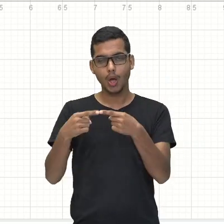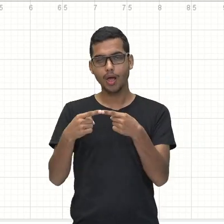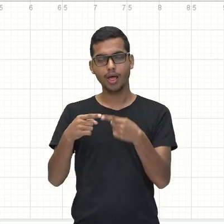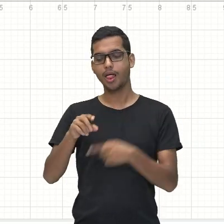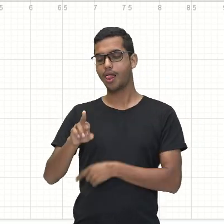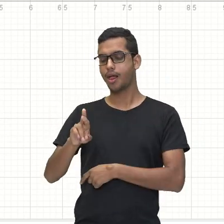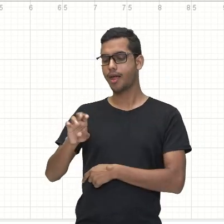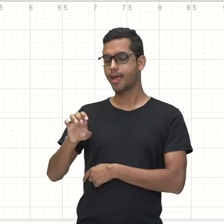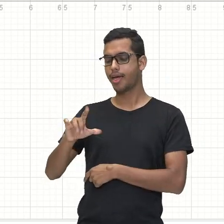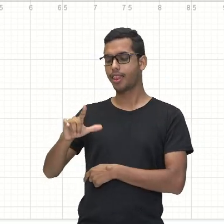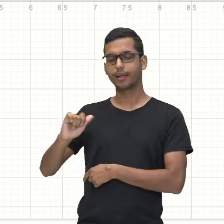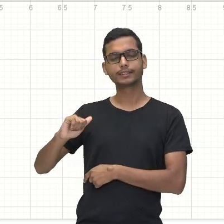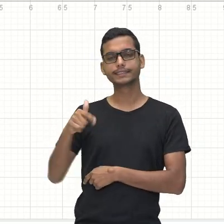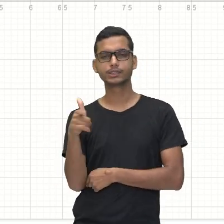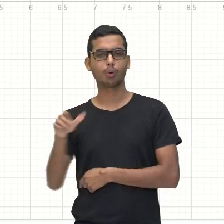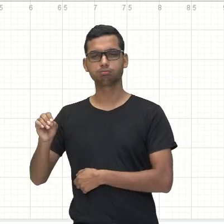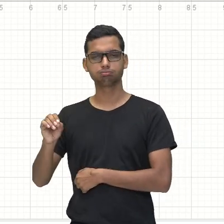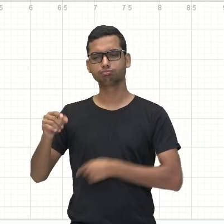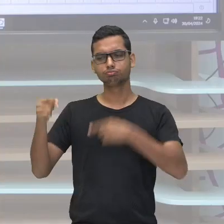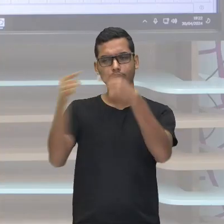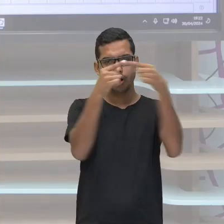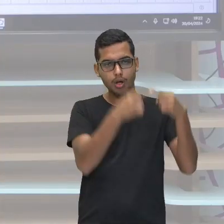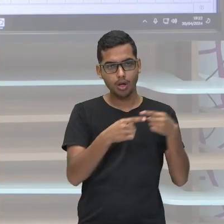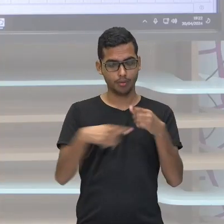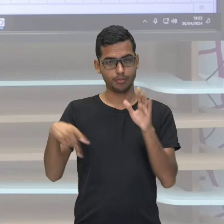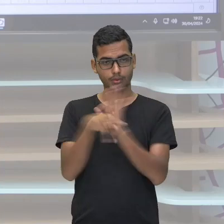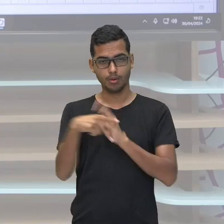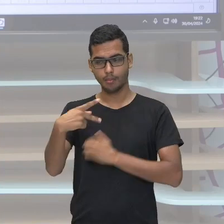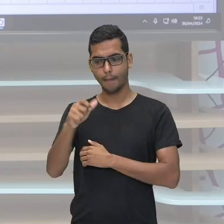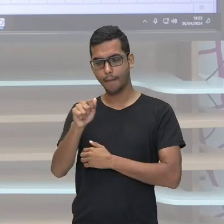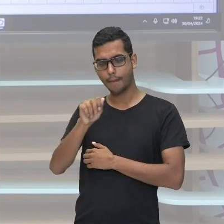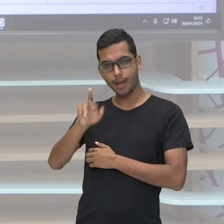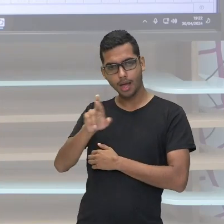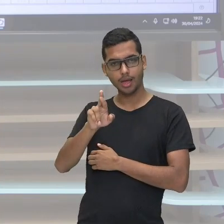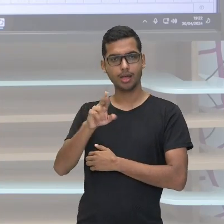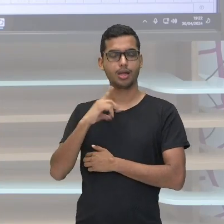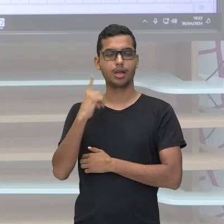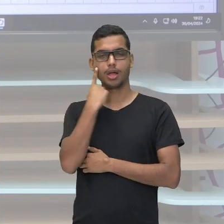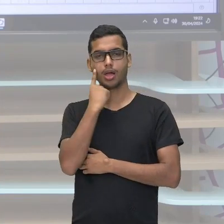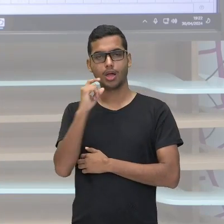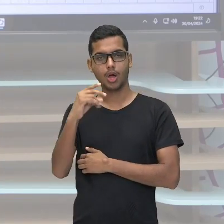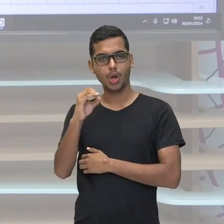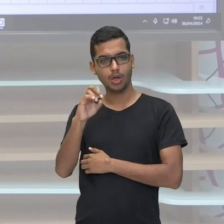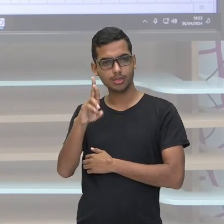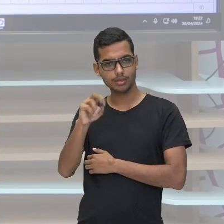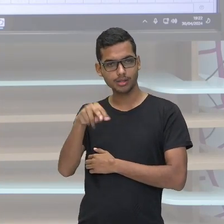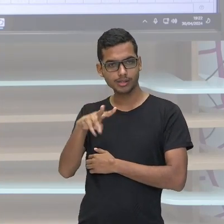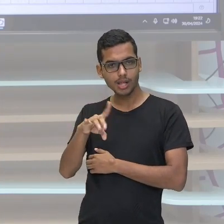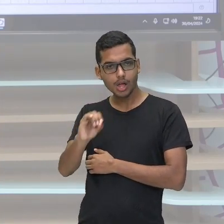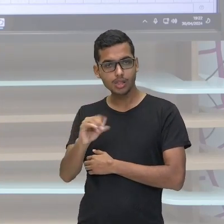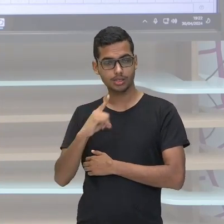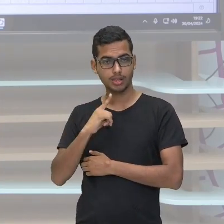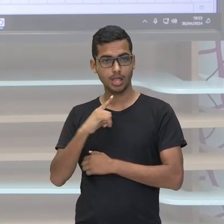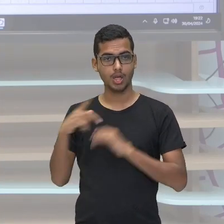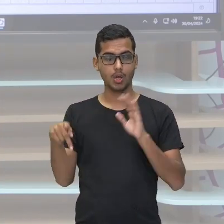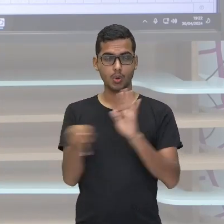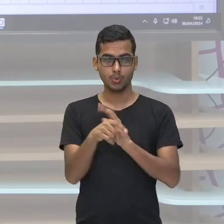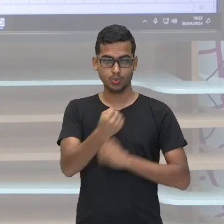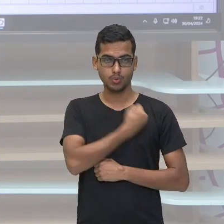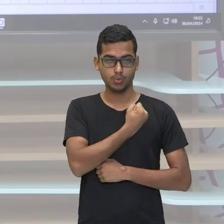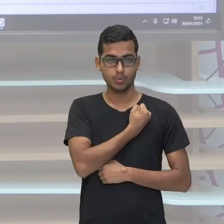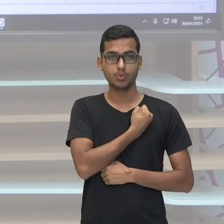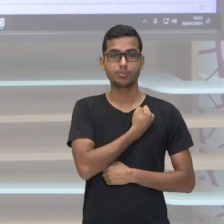essa relação? O par ordenado, ele tem uma coordenada correspondente ao x e outra correspondente a